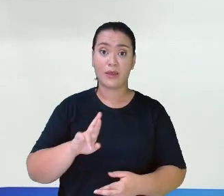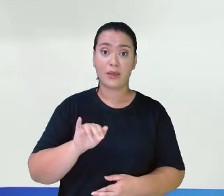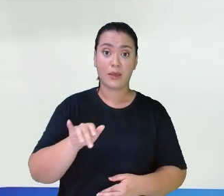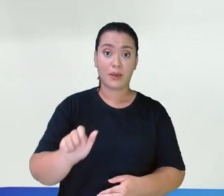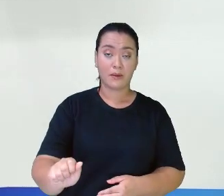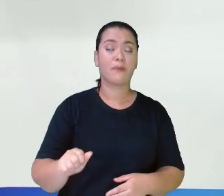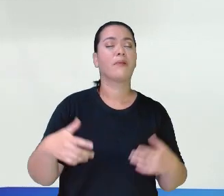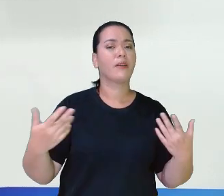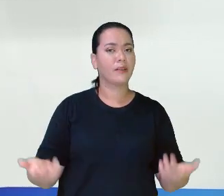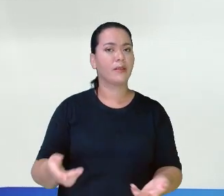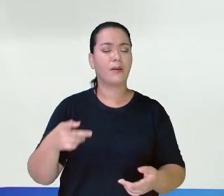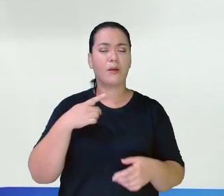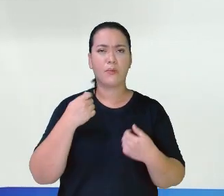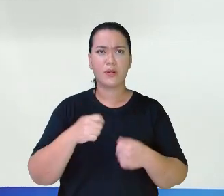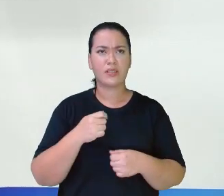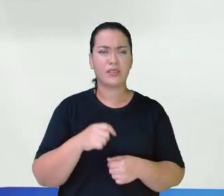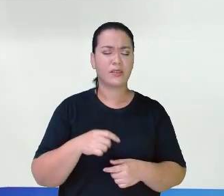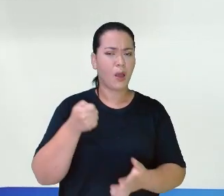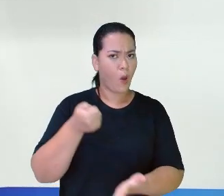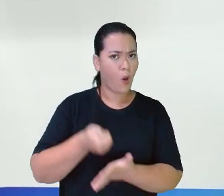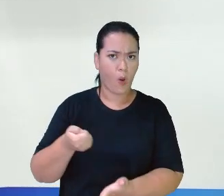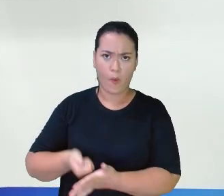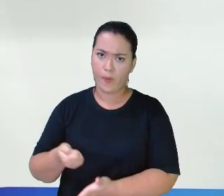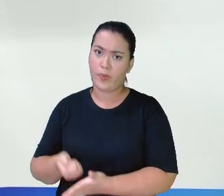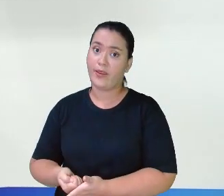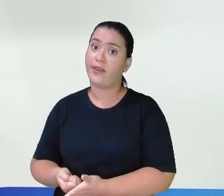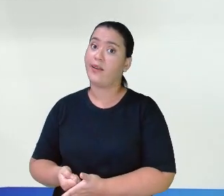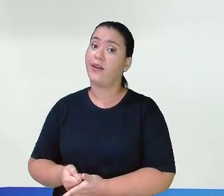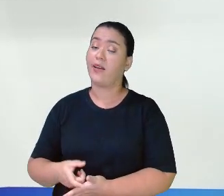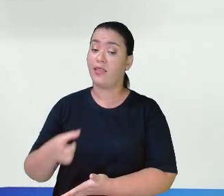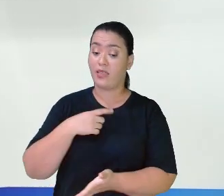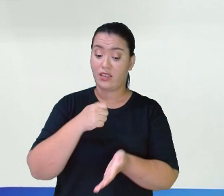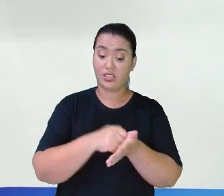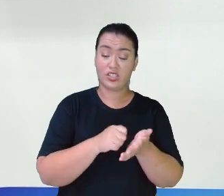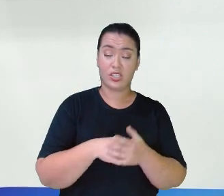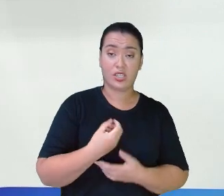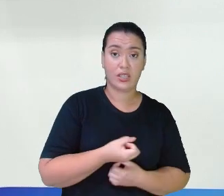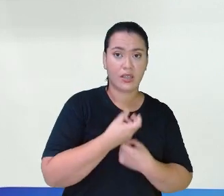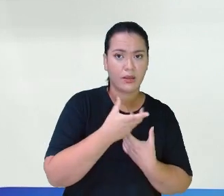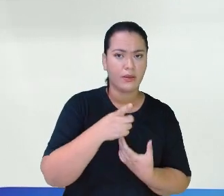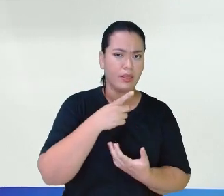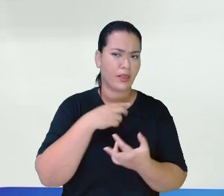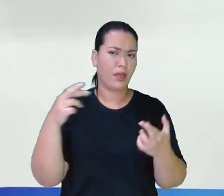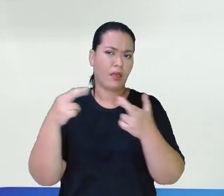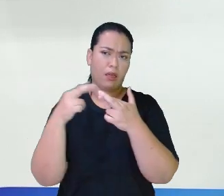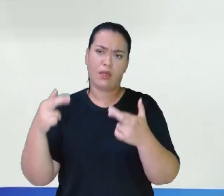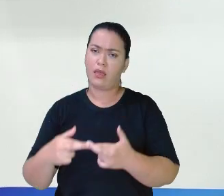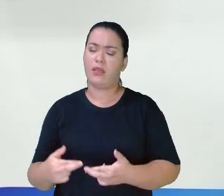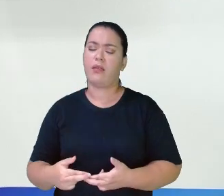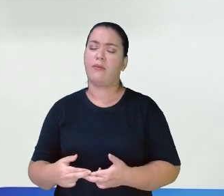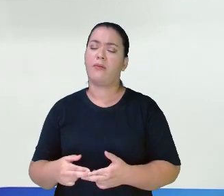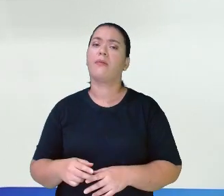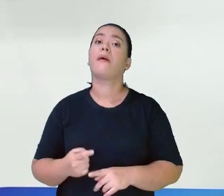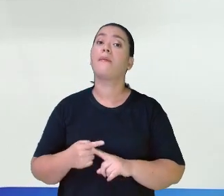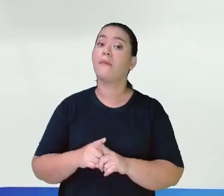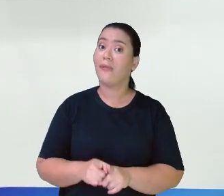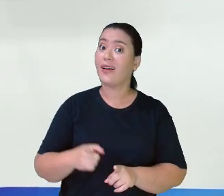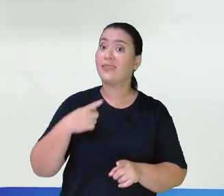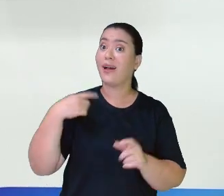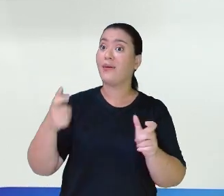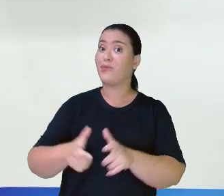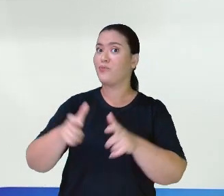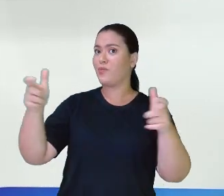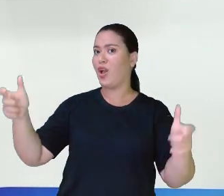aqui. Não é necessariamente, não é obrigado a pessoa que vai escrever um poema a usar rimas. Nem todos você vai encontrar, mas uma grande